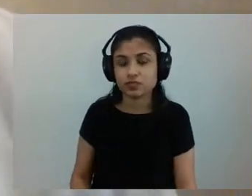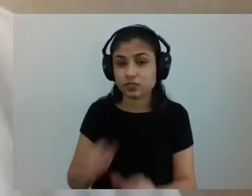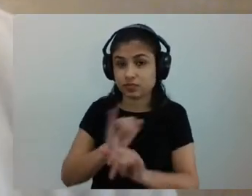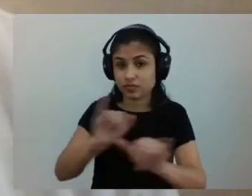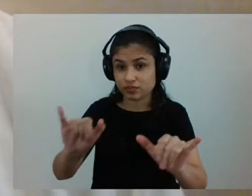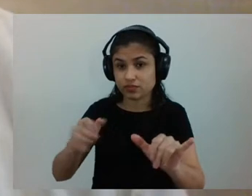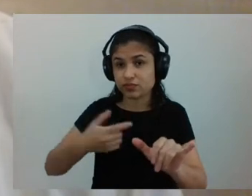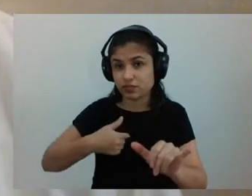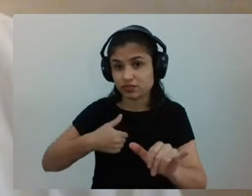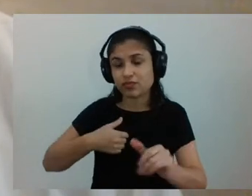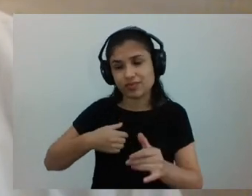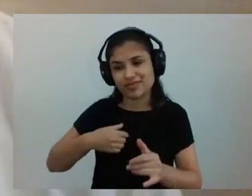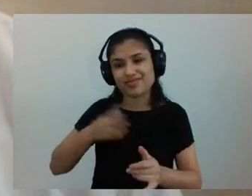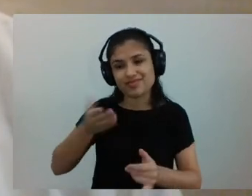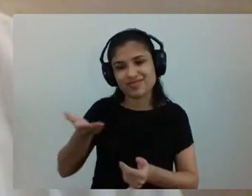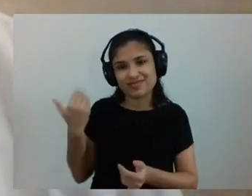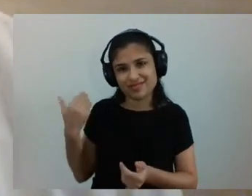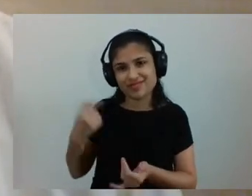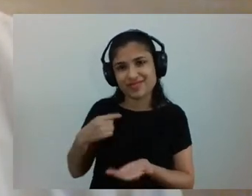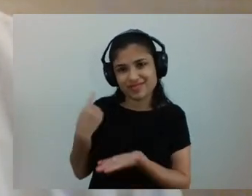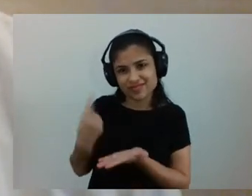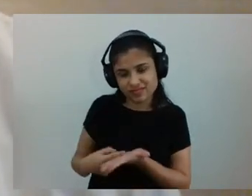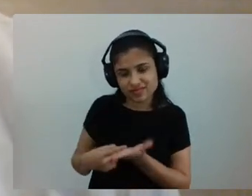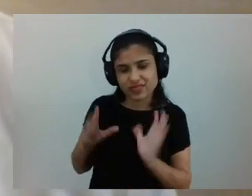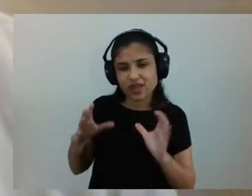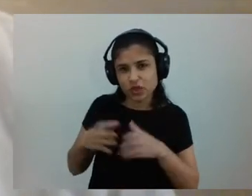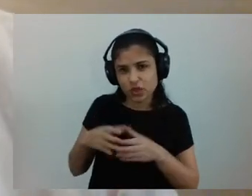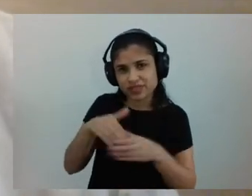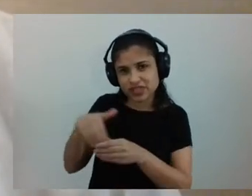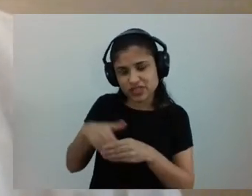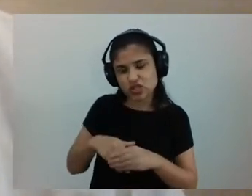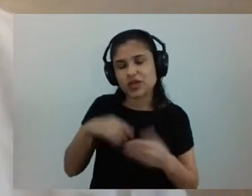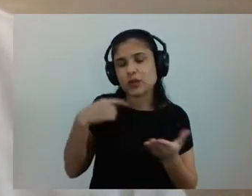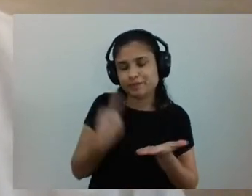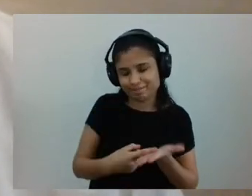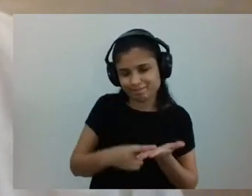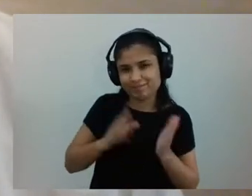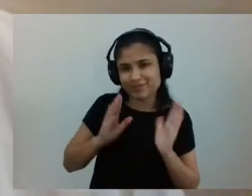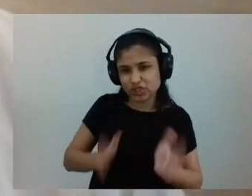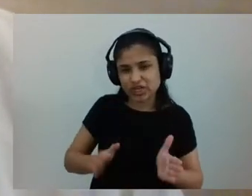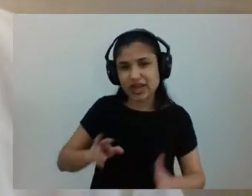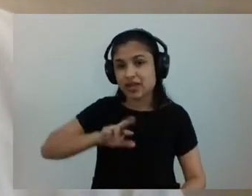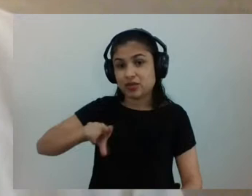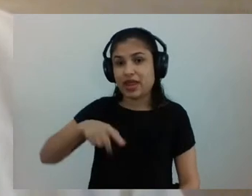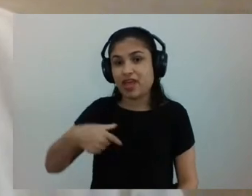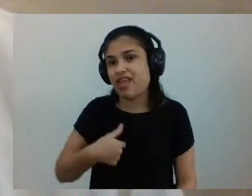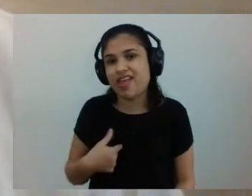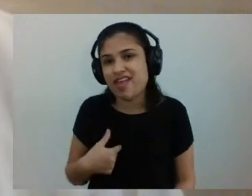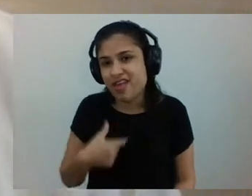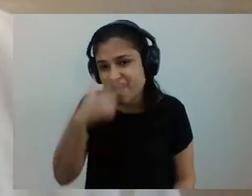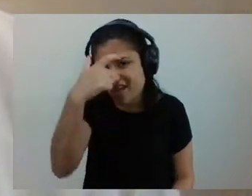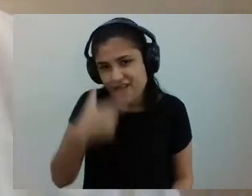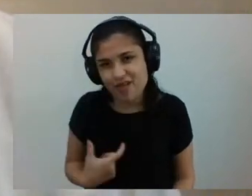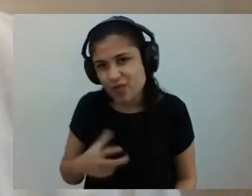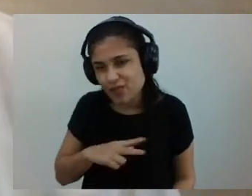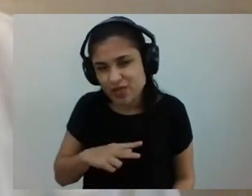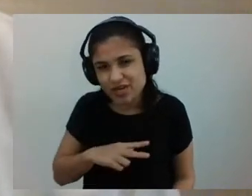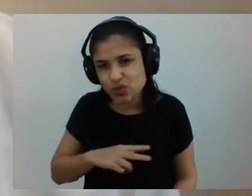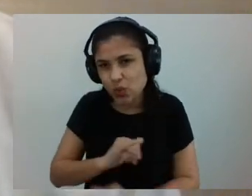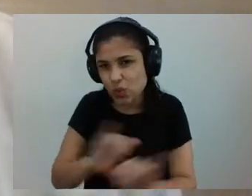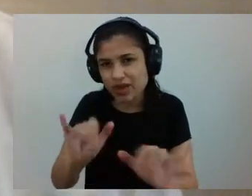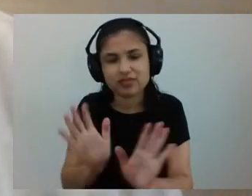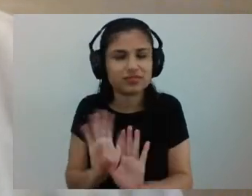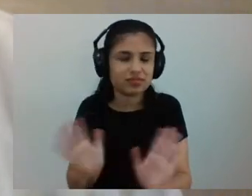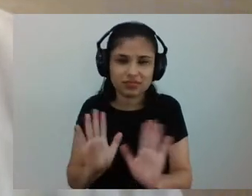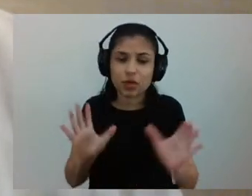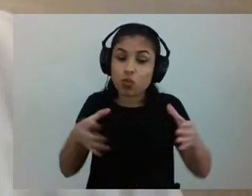acordada na nossa comissão, não se preocupem, não é uma manifestação pessoal, gostaria de passar a palavra, então,